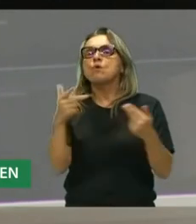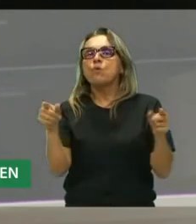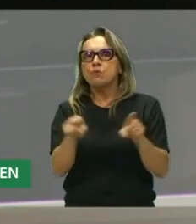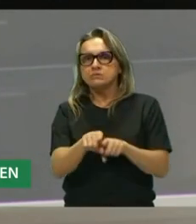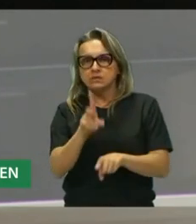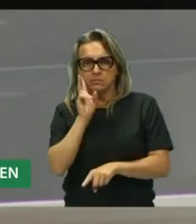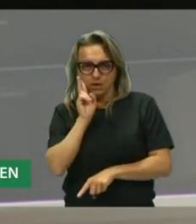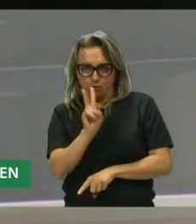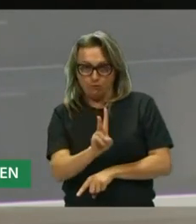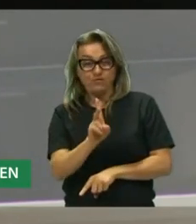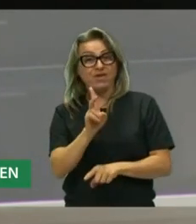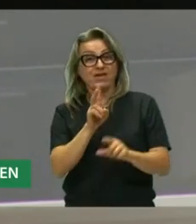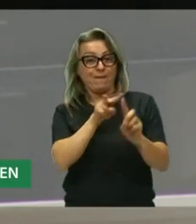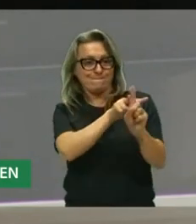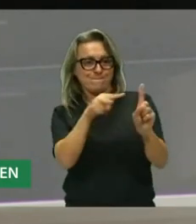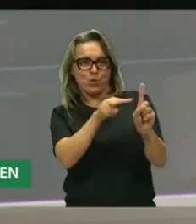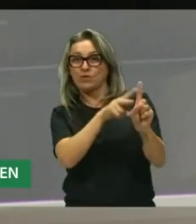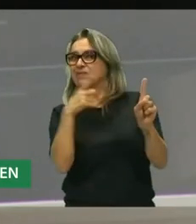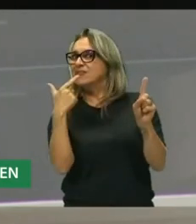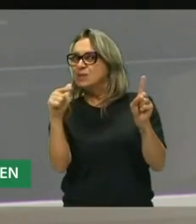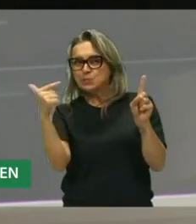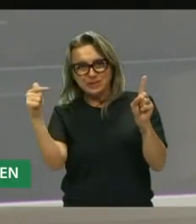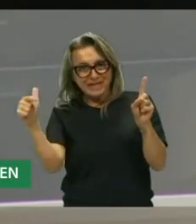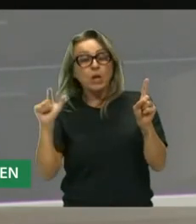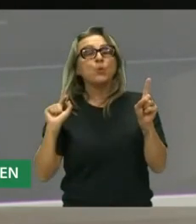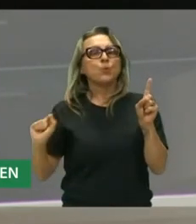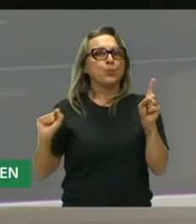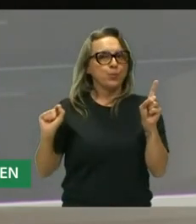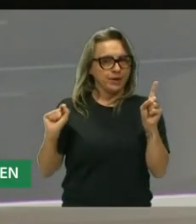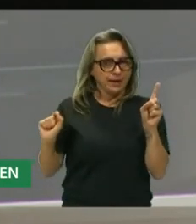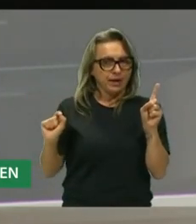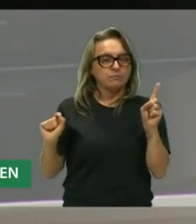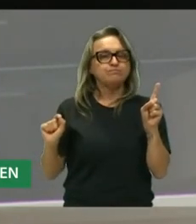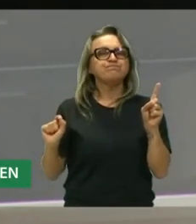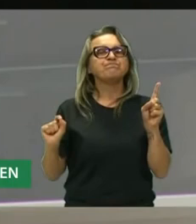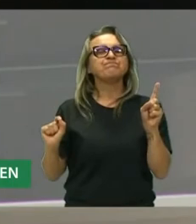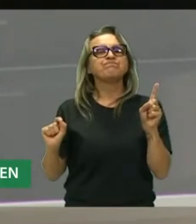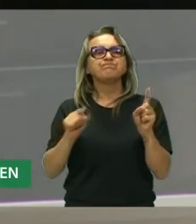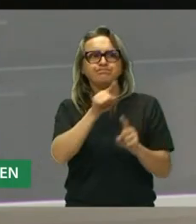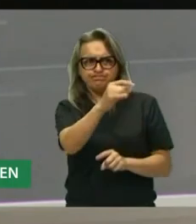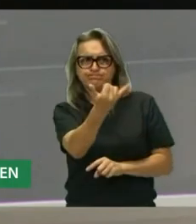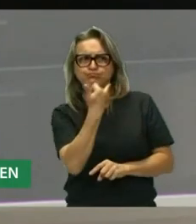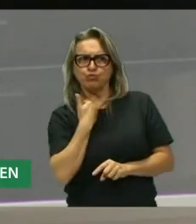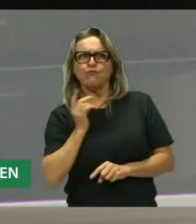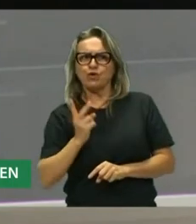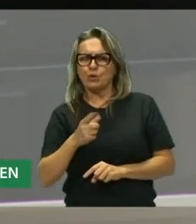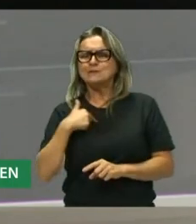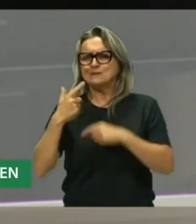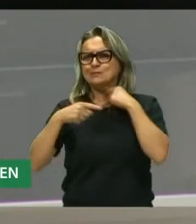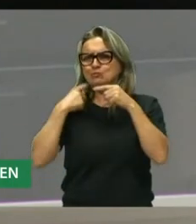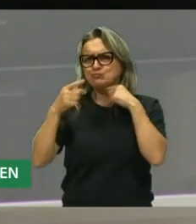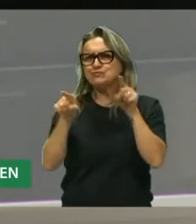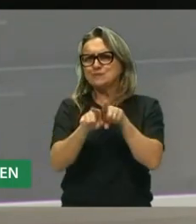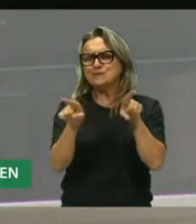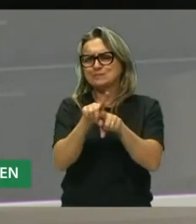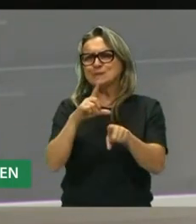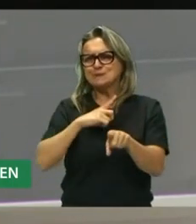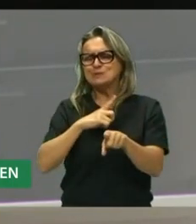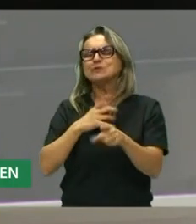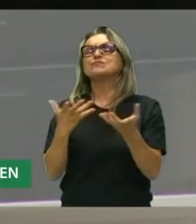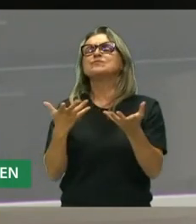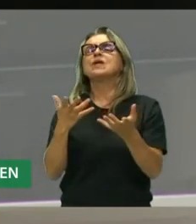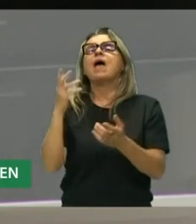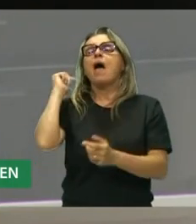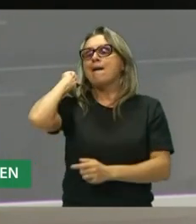tem no portal da transparência do hospital e que a irmã colocou e que sempre foi minha dúvida, porque eu sei que a Bolsa